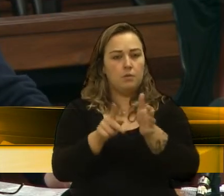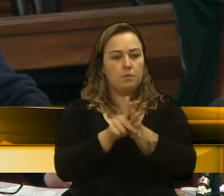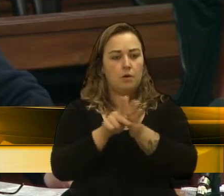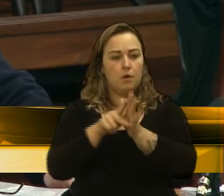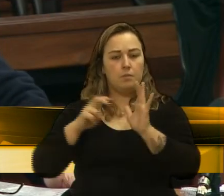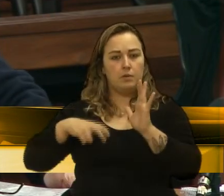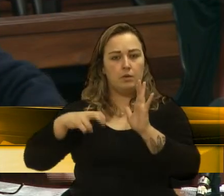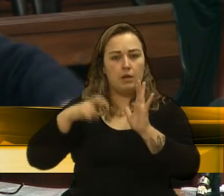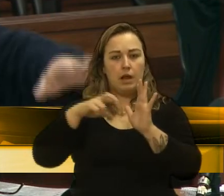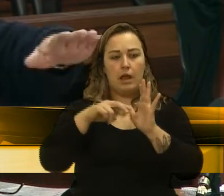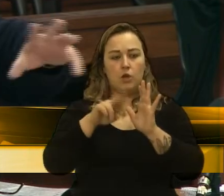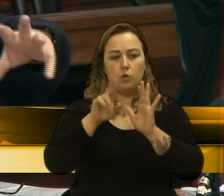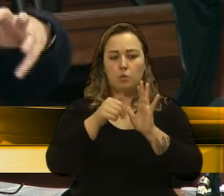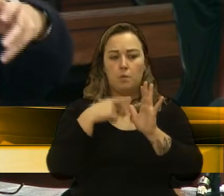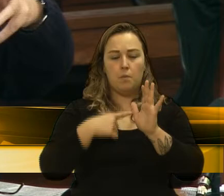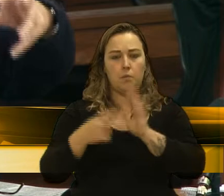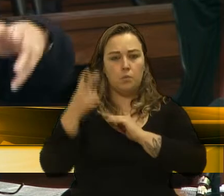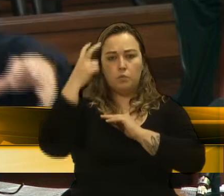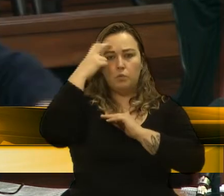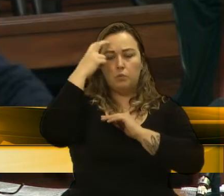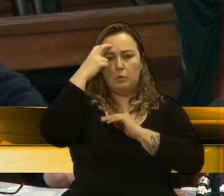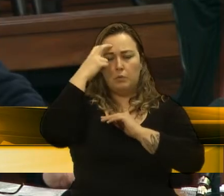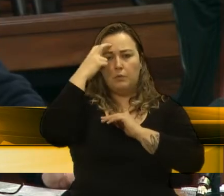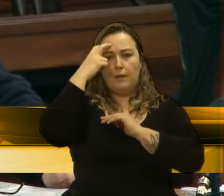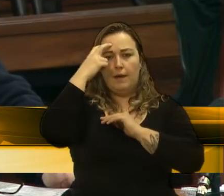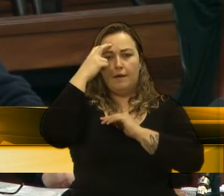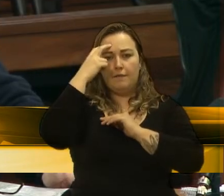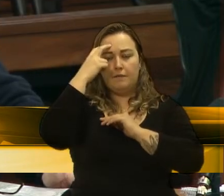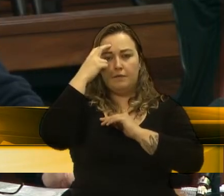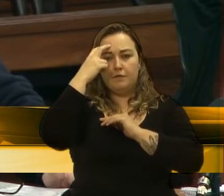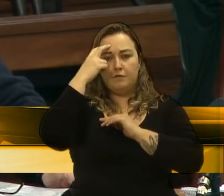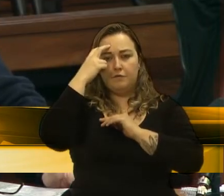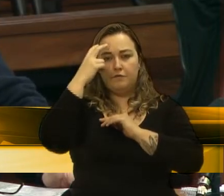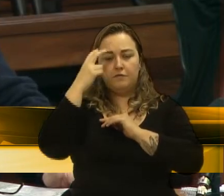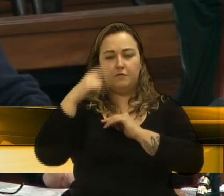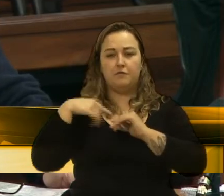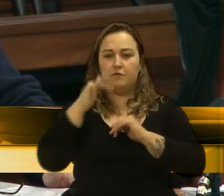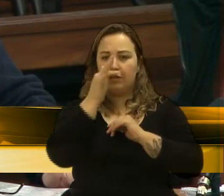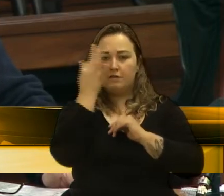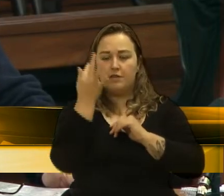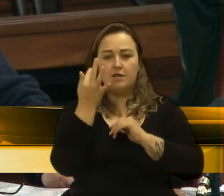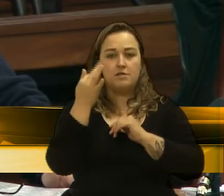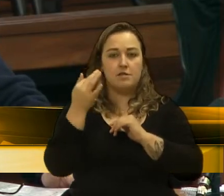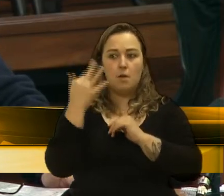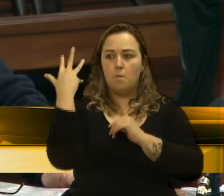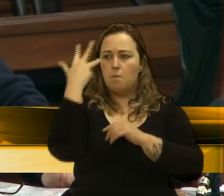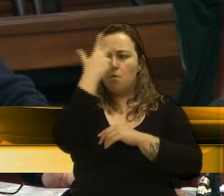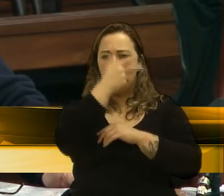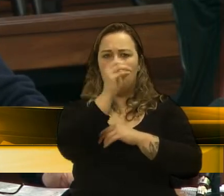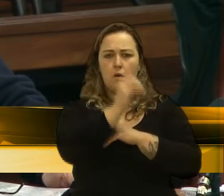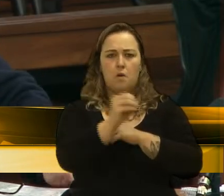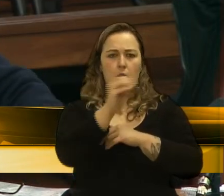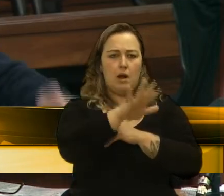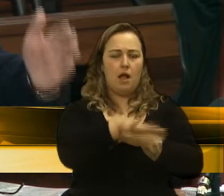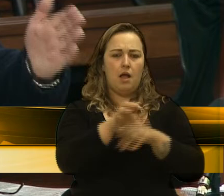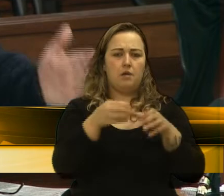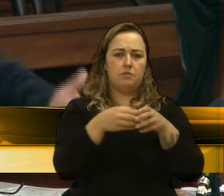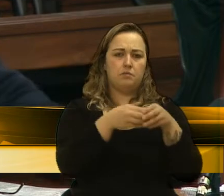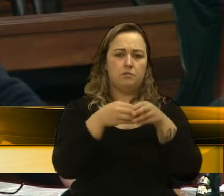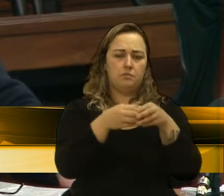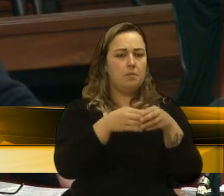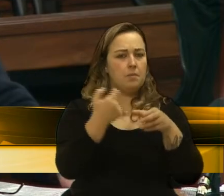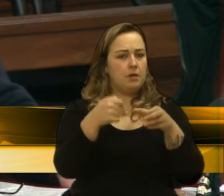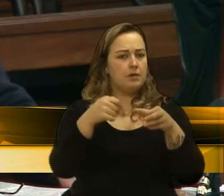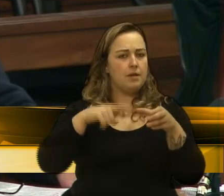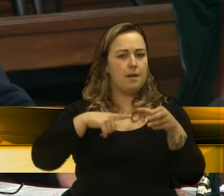dúvida nenhuma a cultura francesa lá é uma coisa fantástica do ponto de vista de exploração da questão turística, né? E eu acho que a gente tem que